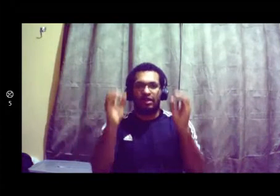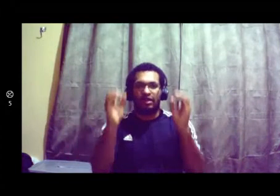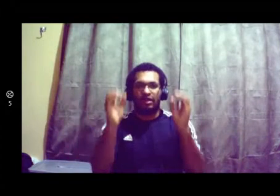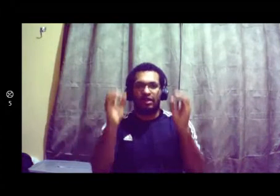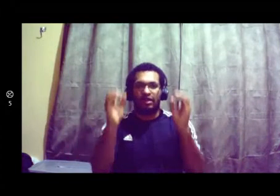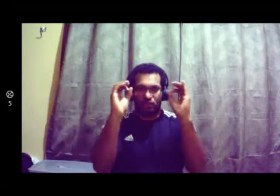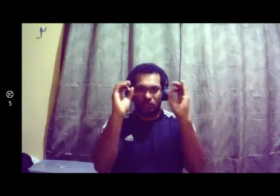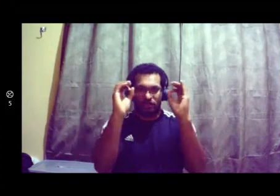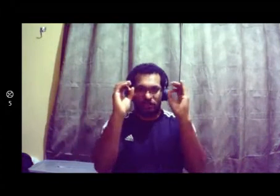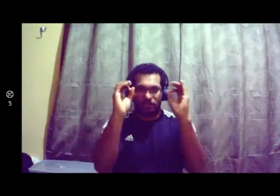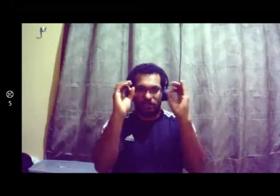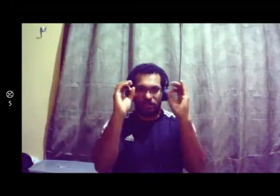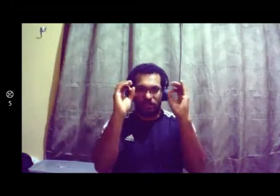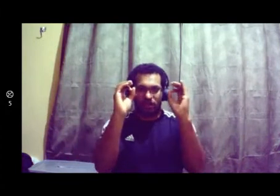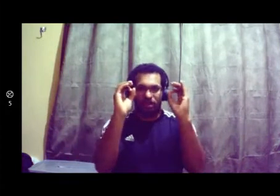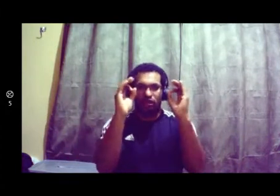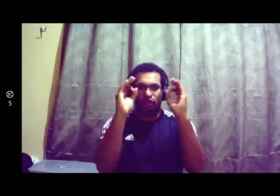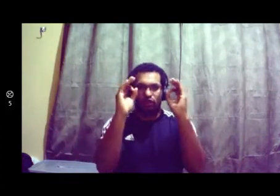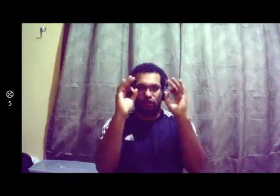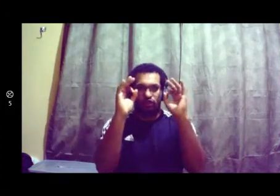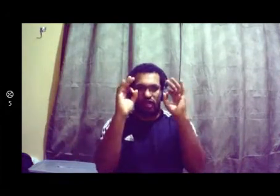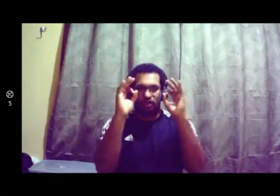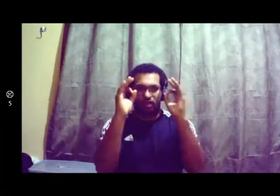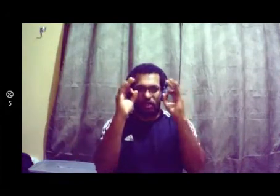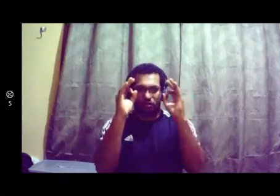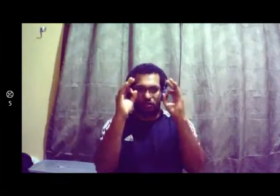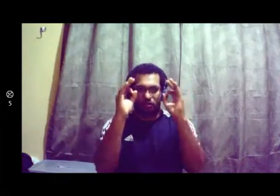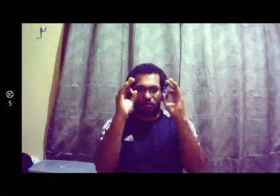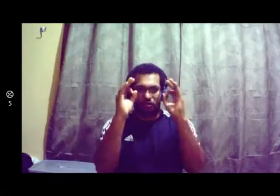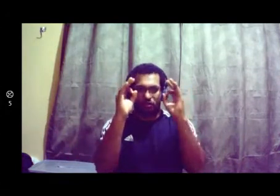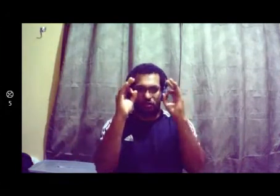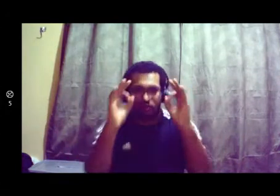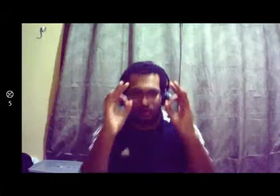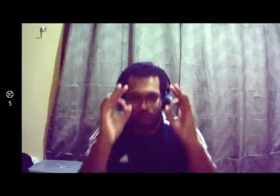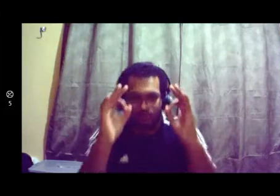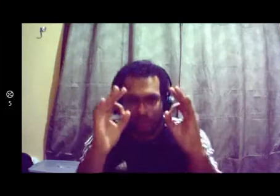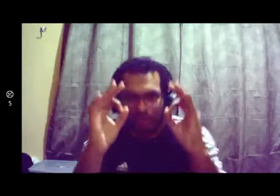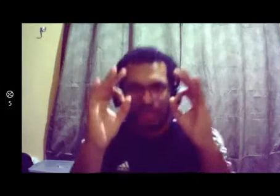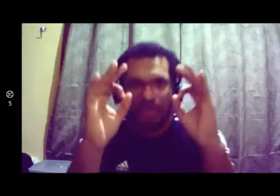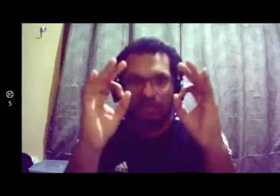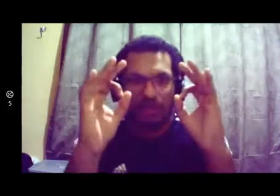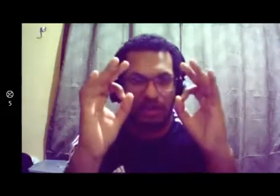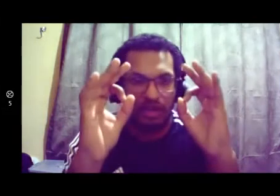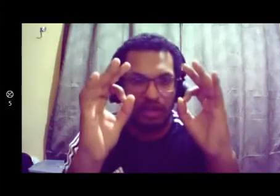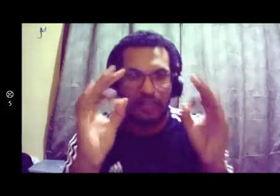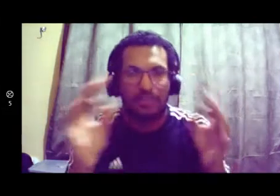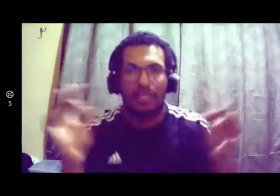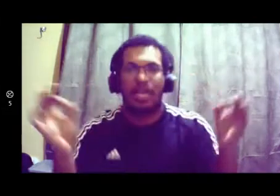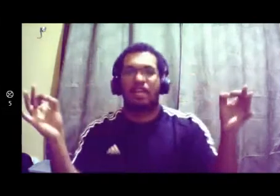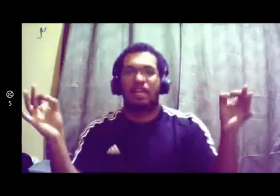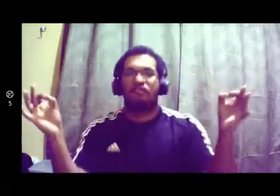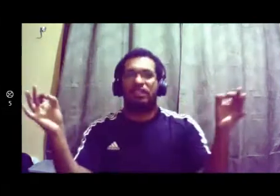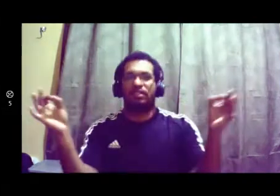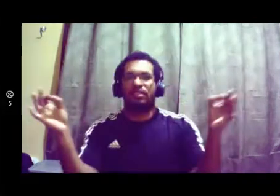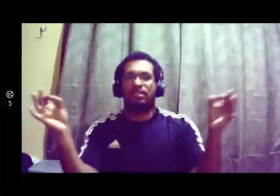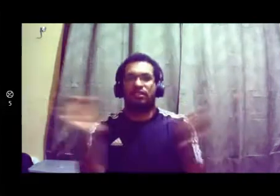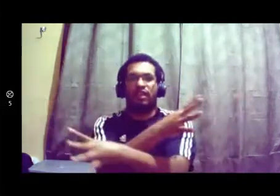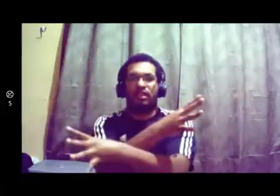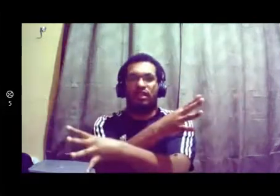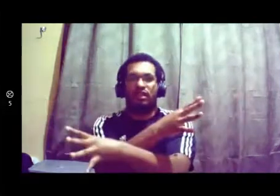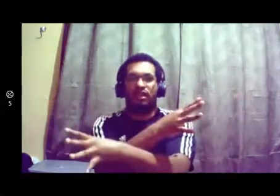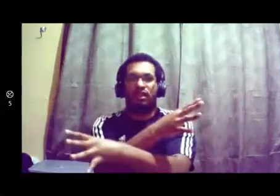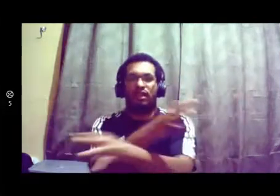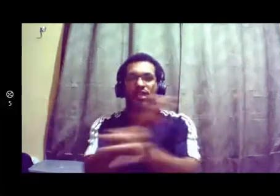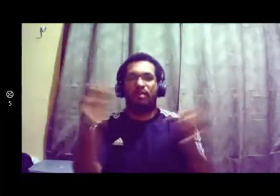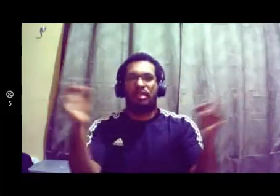Você deixa como se fosse um ozinho assim, ó. E os outros dedos deixa um pouquinho aberto. Ó, vê se vocês conseguem ver. Fica assim. E aí faz assim, ó.